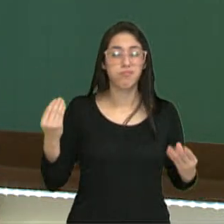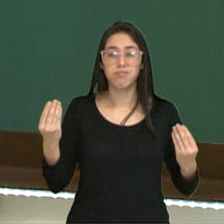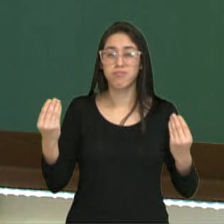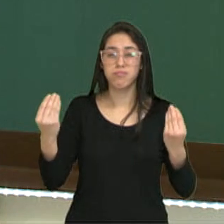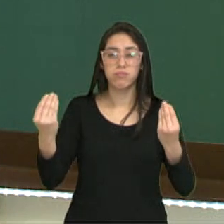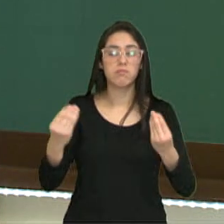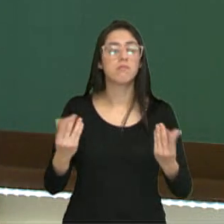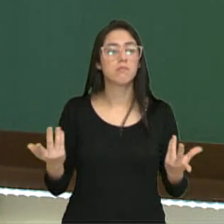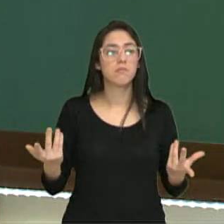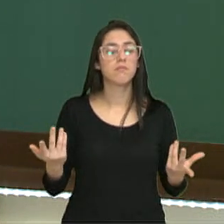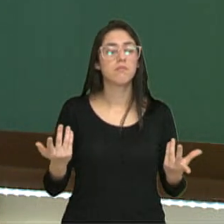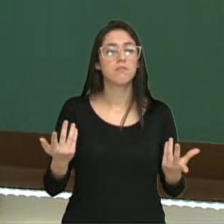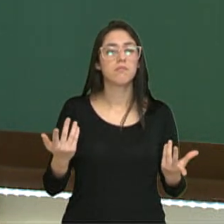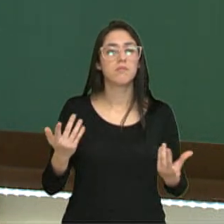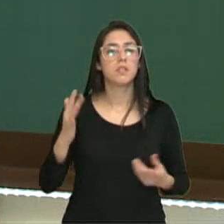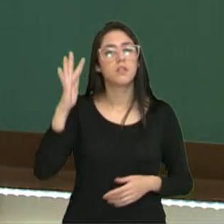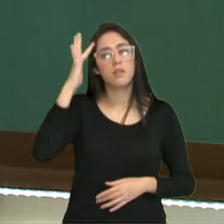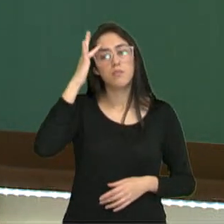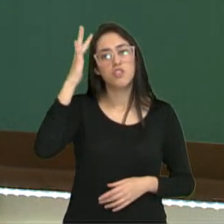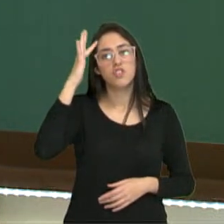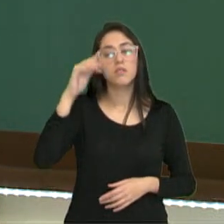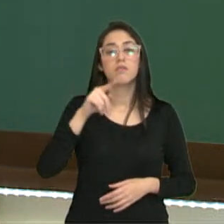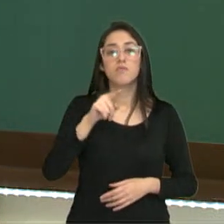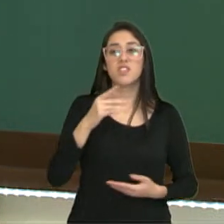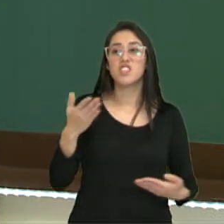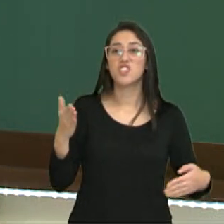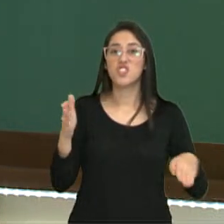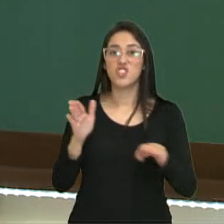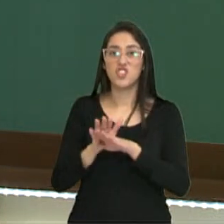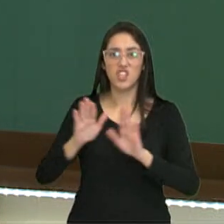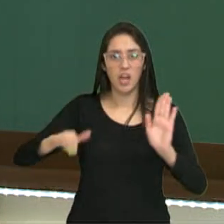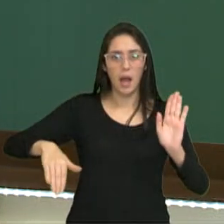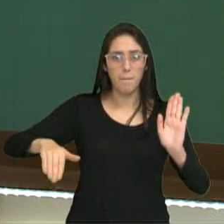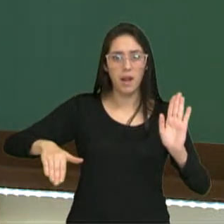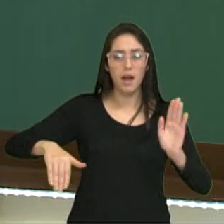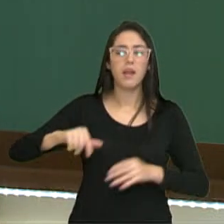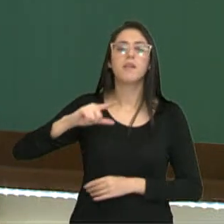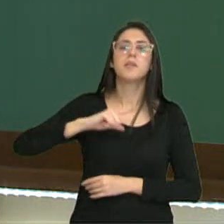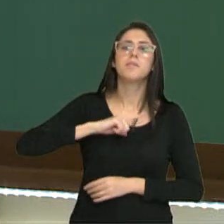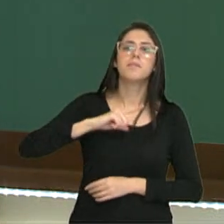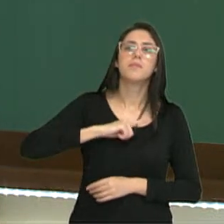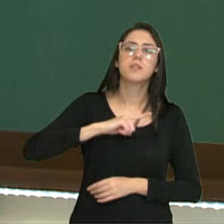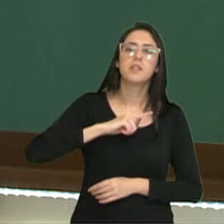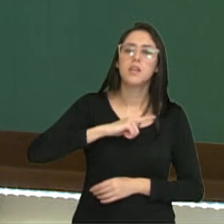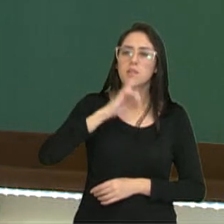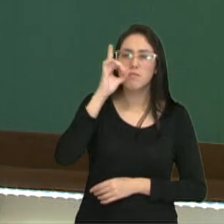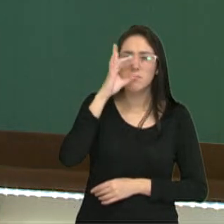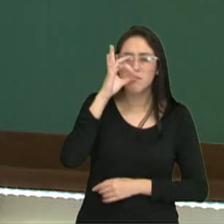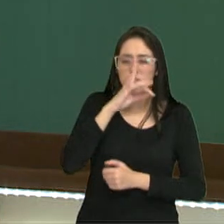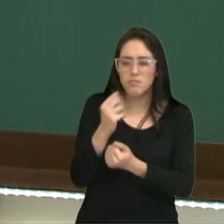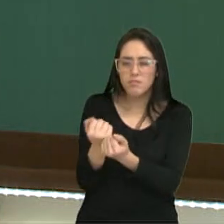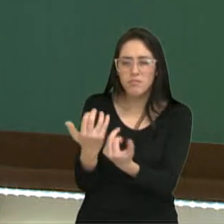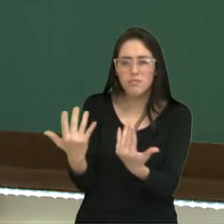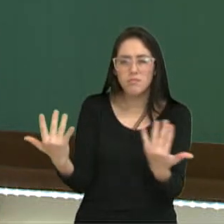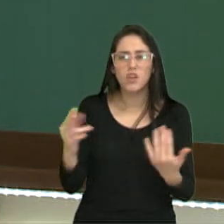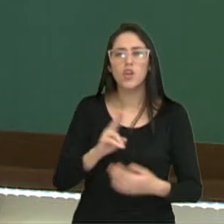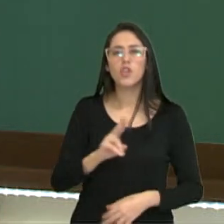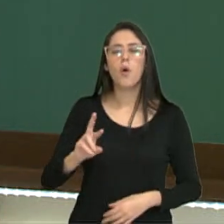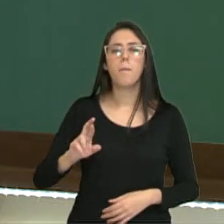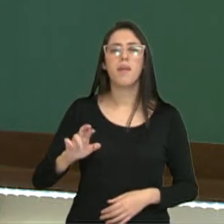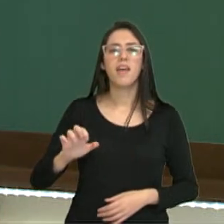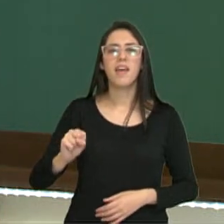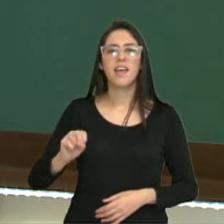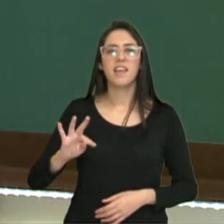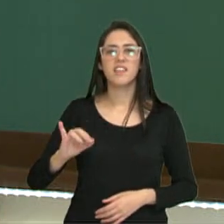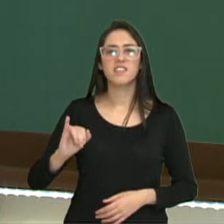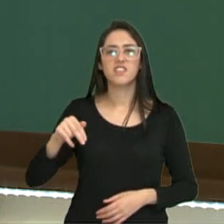processo. E quando você chega na praia? Quando você chega na praia tem uma vegetaçãozinha chamada restinga. Aquela vegetação,